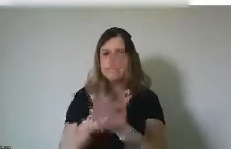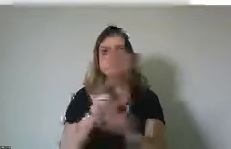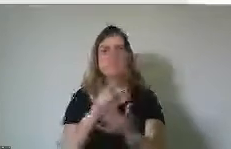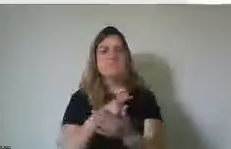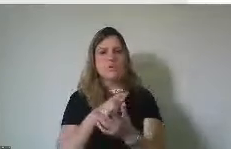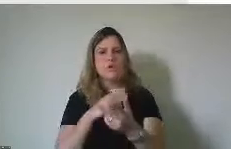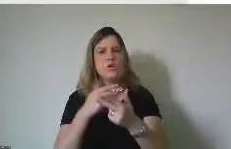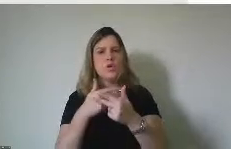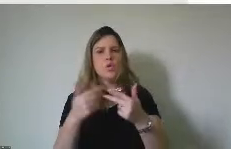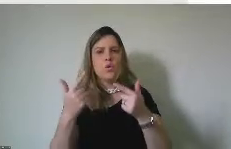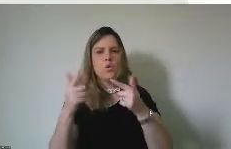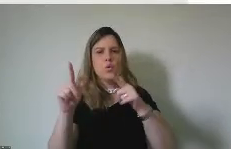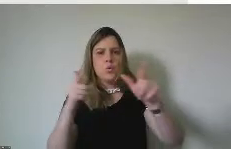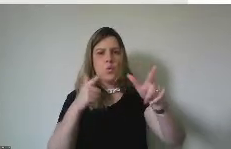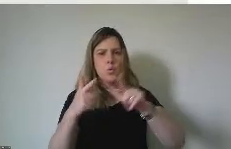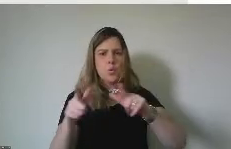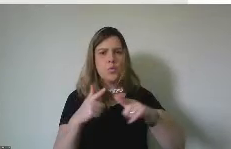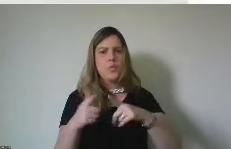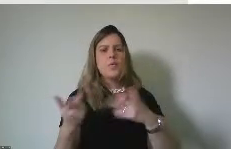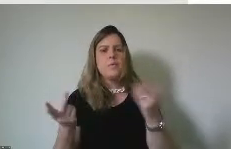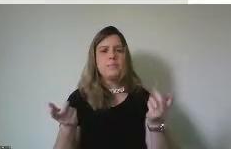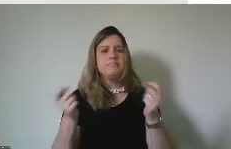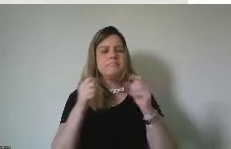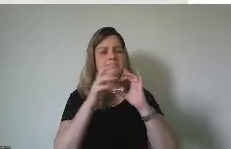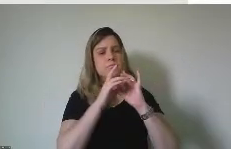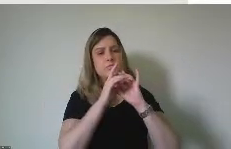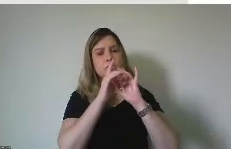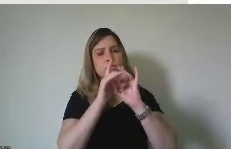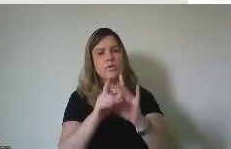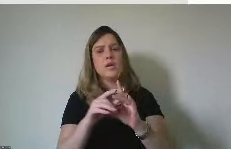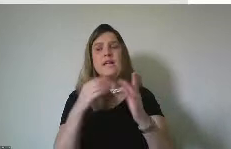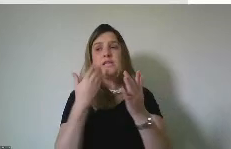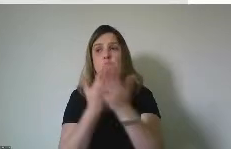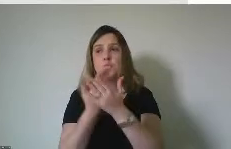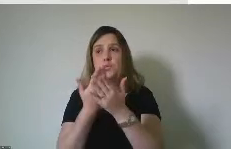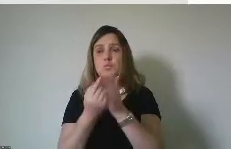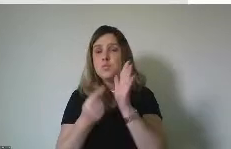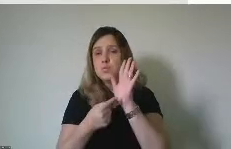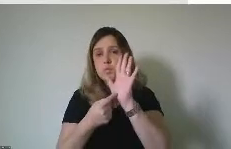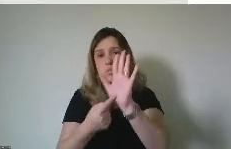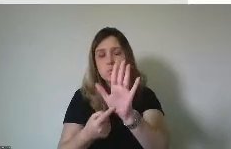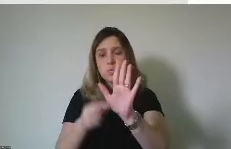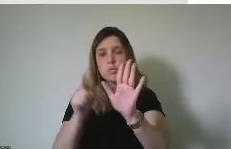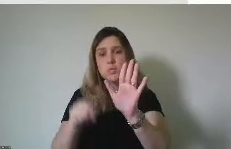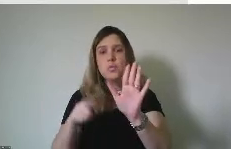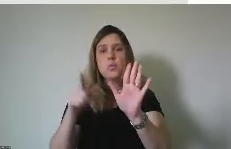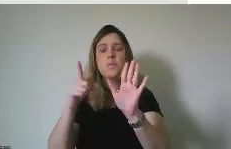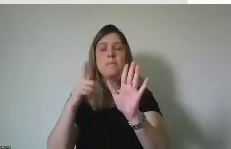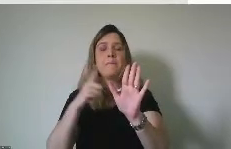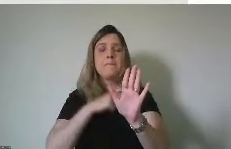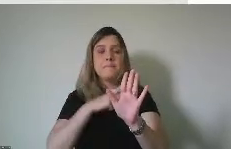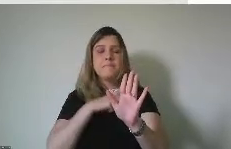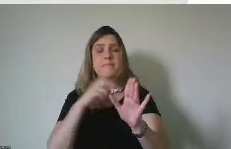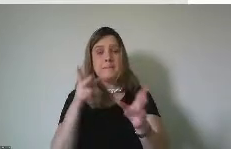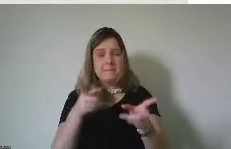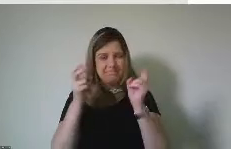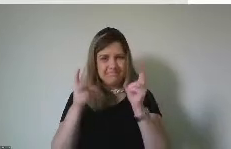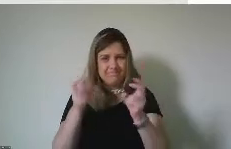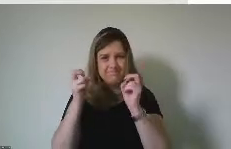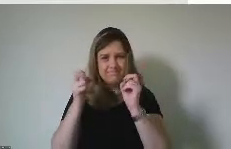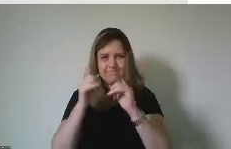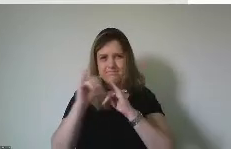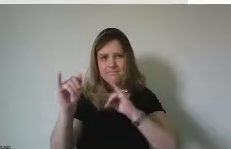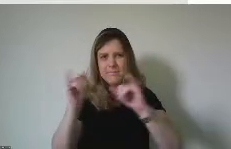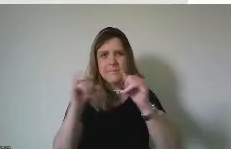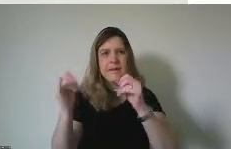que a lei foi publicada e esse estudo mostra que se os Estados Unidos mantiveram o crescimento da transmissão baseado